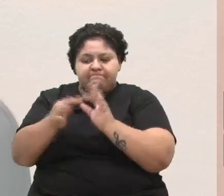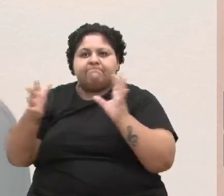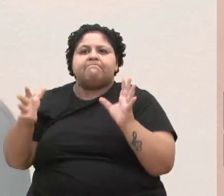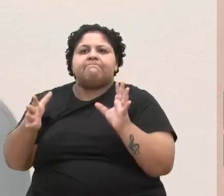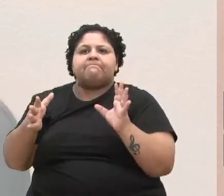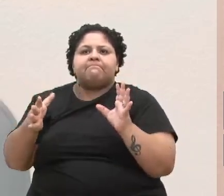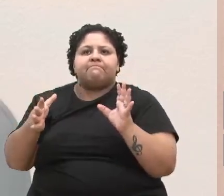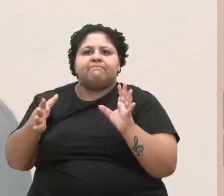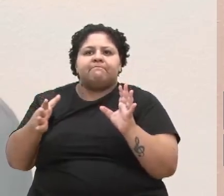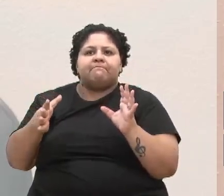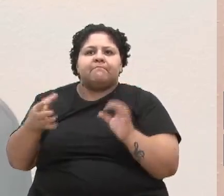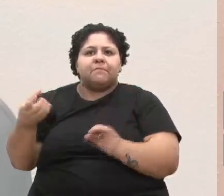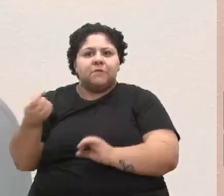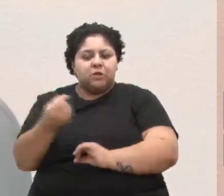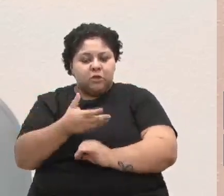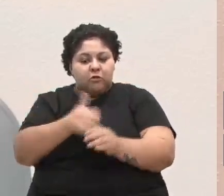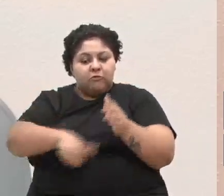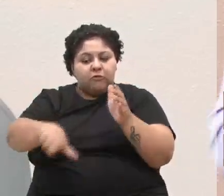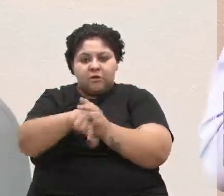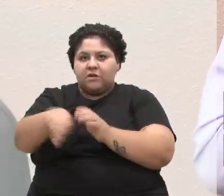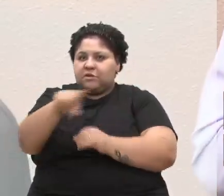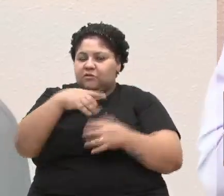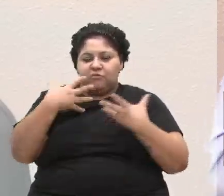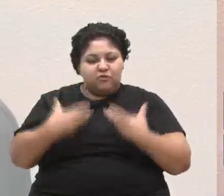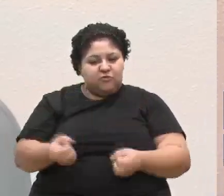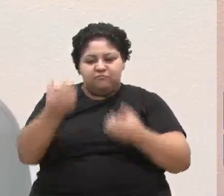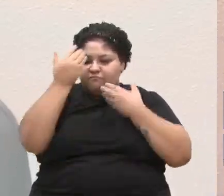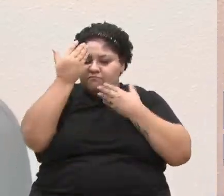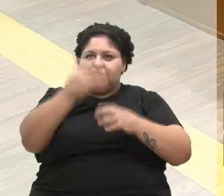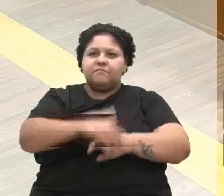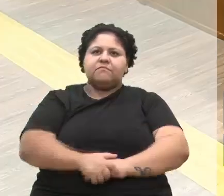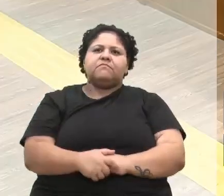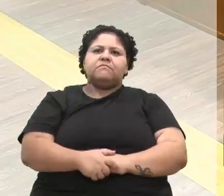para cometer novos crimes e isso a gente não pode admitir. Obrigado. Em declaração de voto.